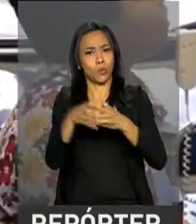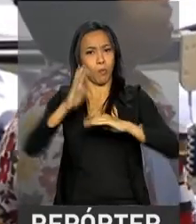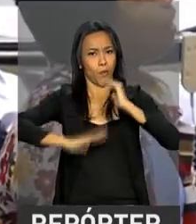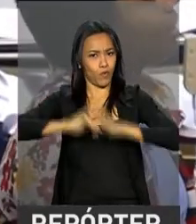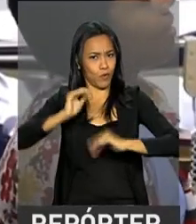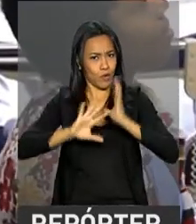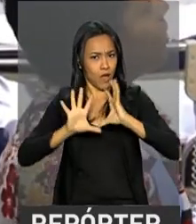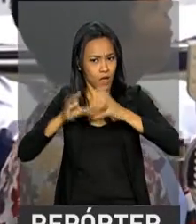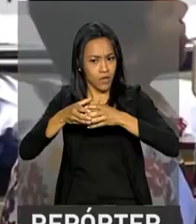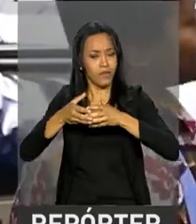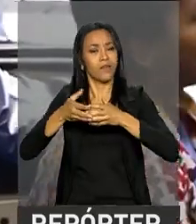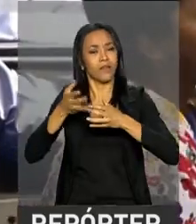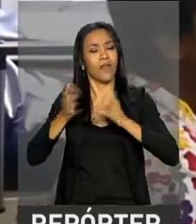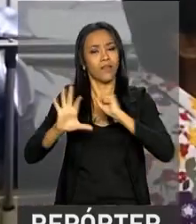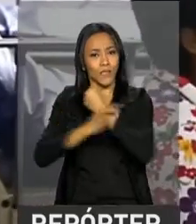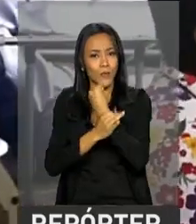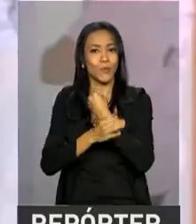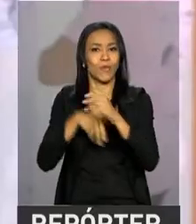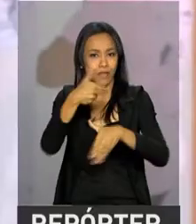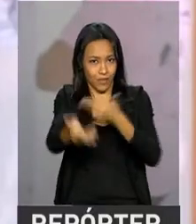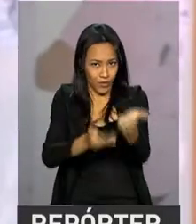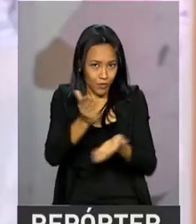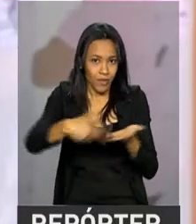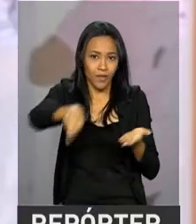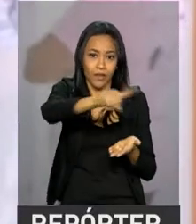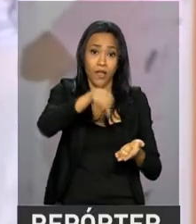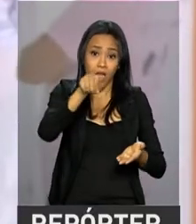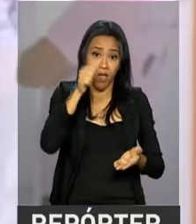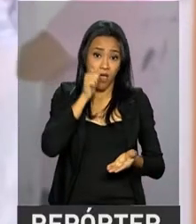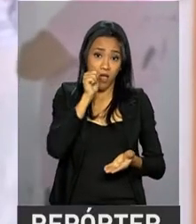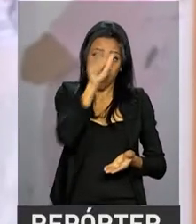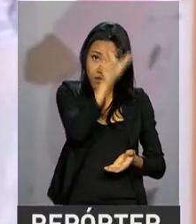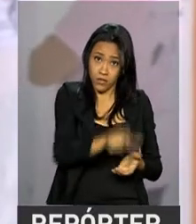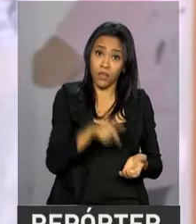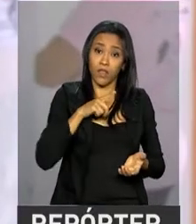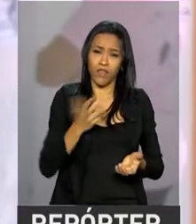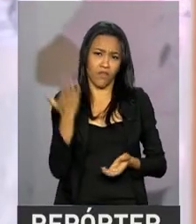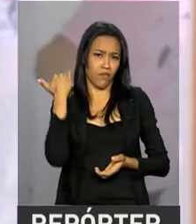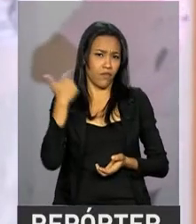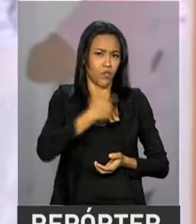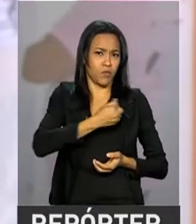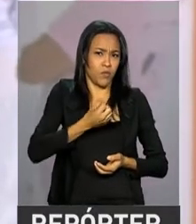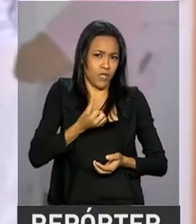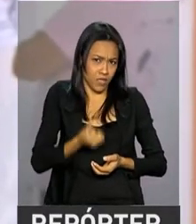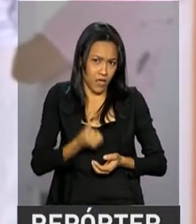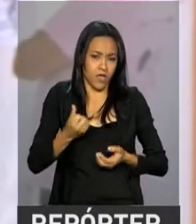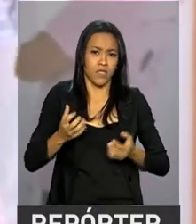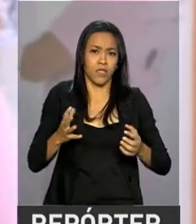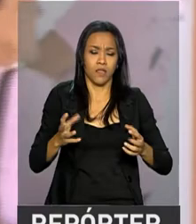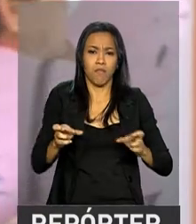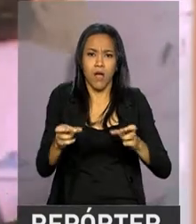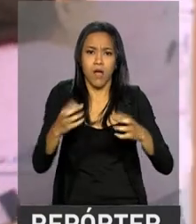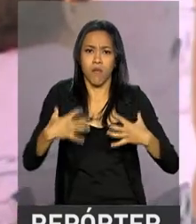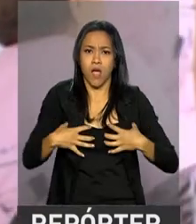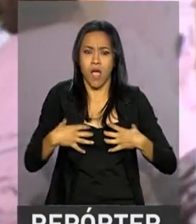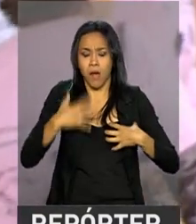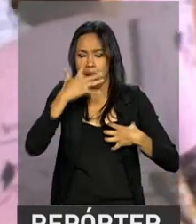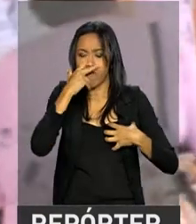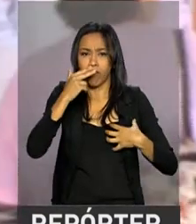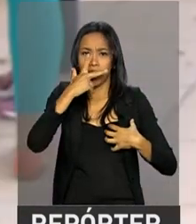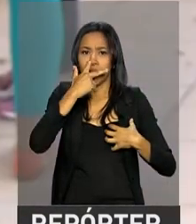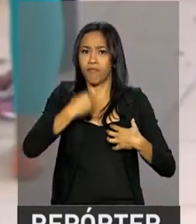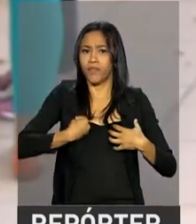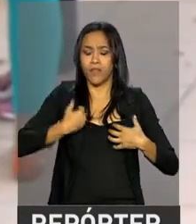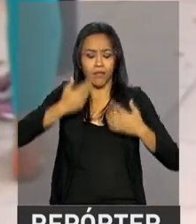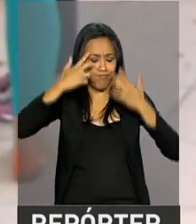garante o atendimento integral roseli que teve câncer de mama em 2006 conta que a vida desmorona ou com a notícia